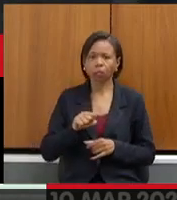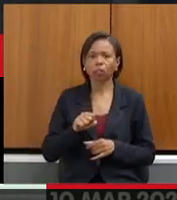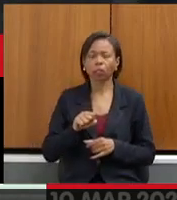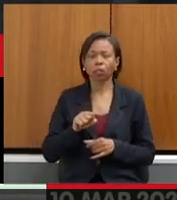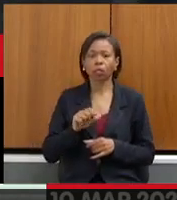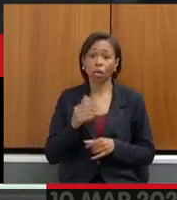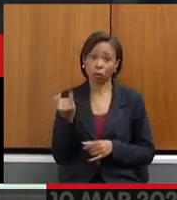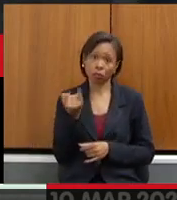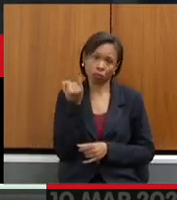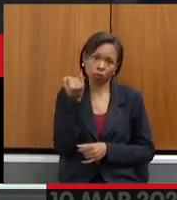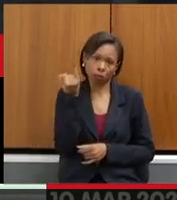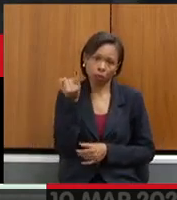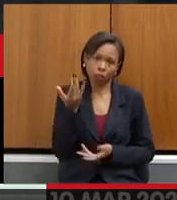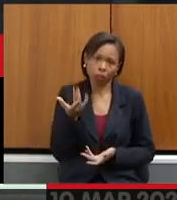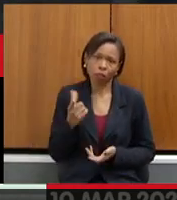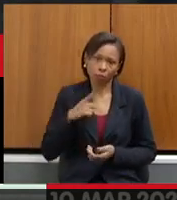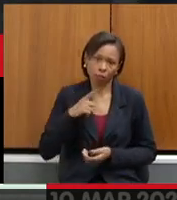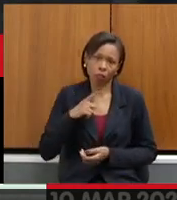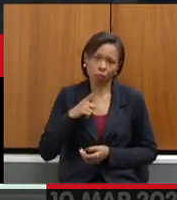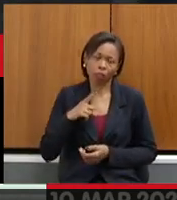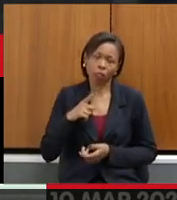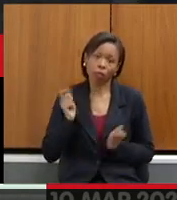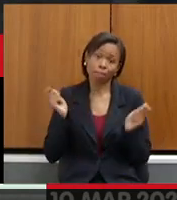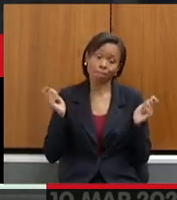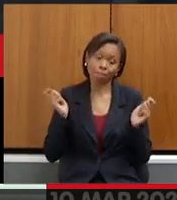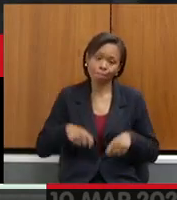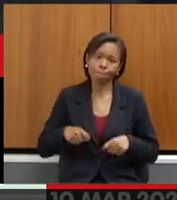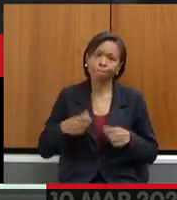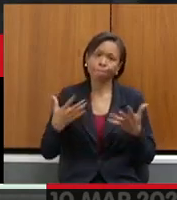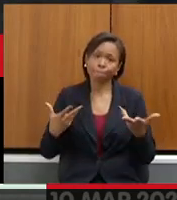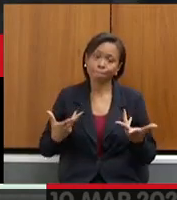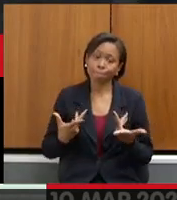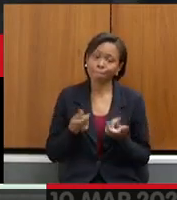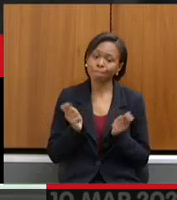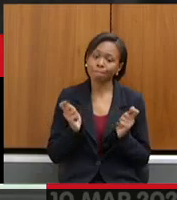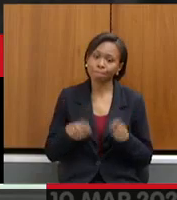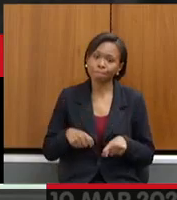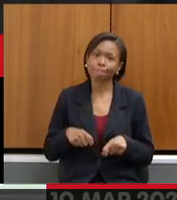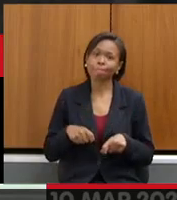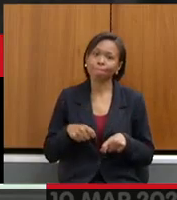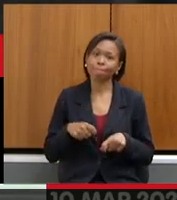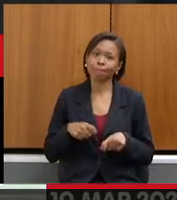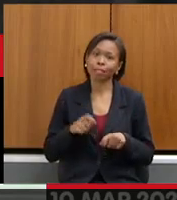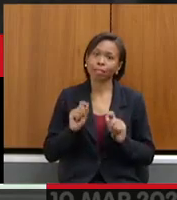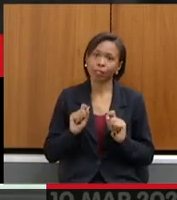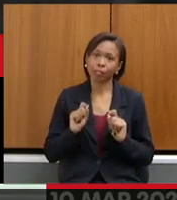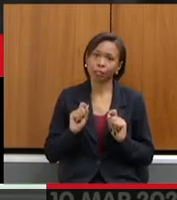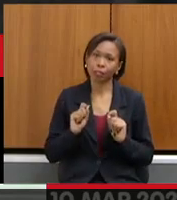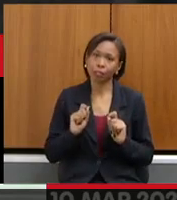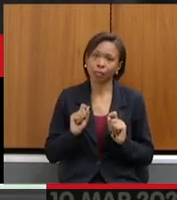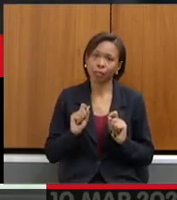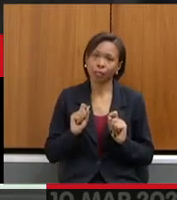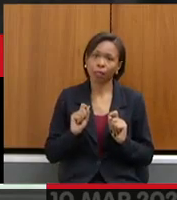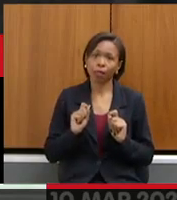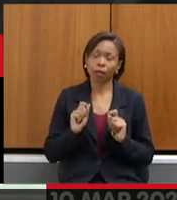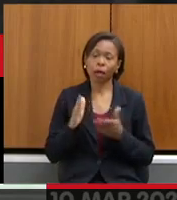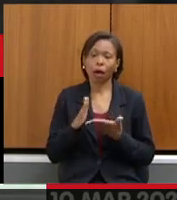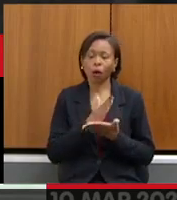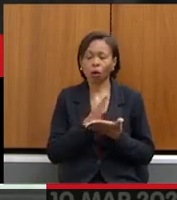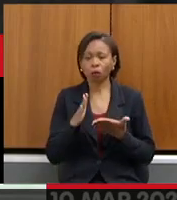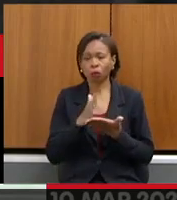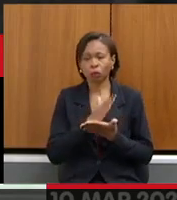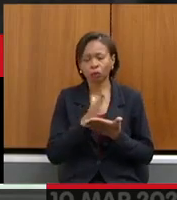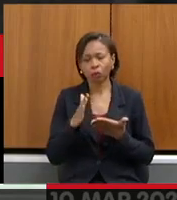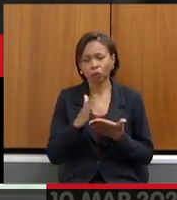é fundamental que a gente tenha a condição efetiva de viabilizar a algum